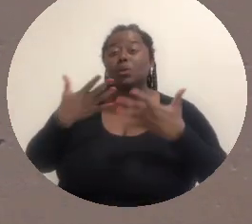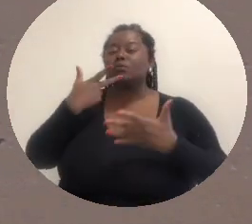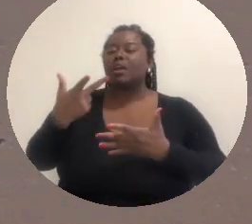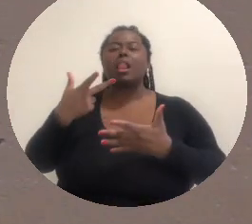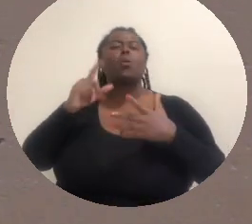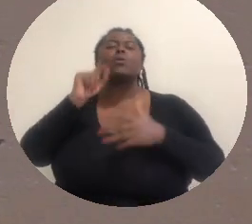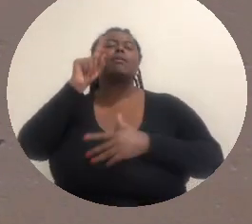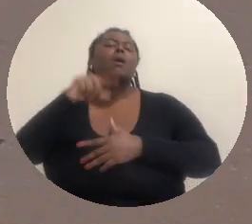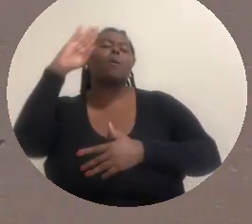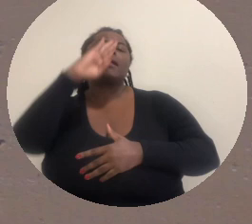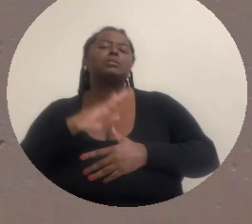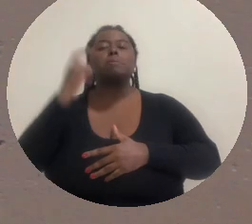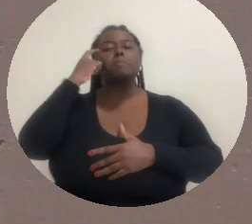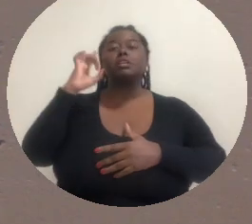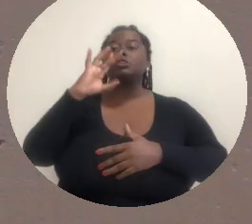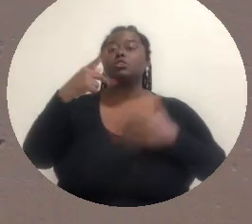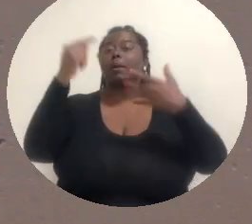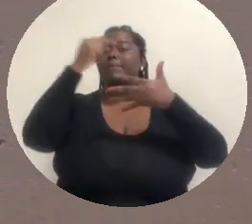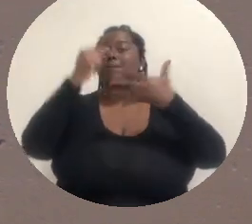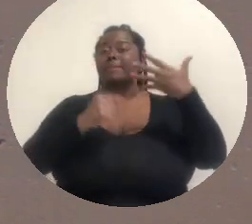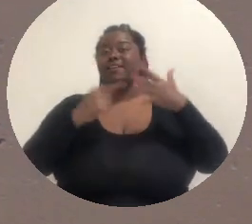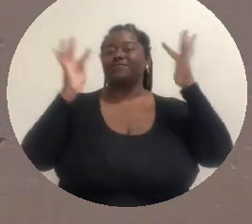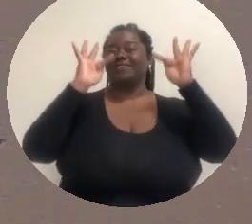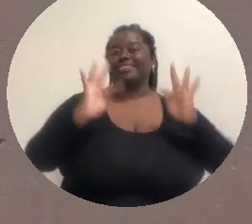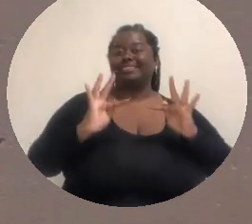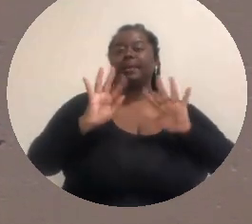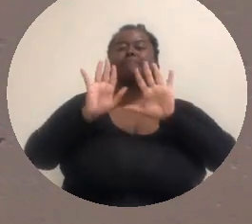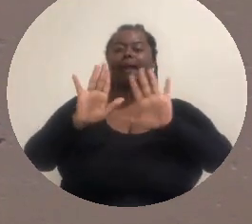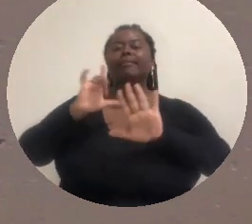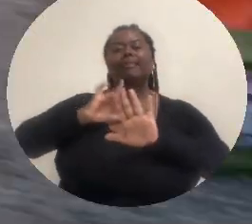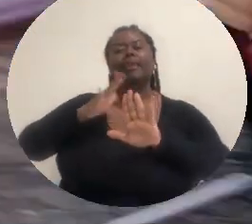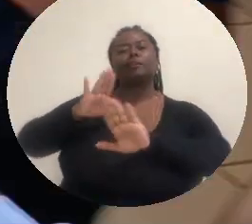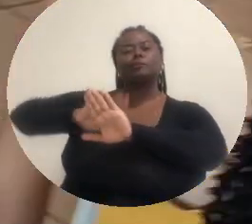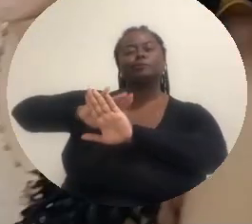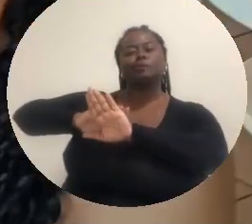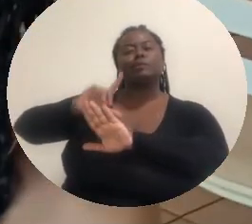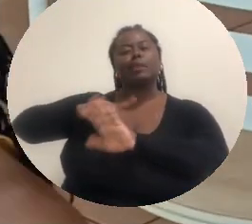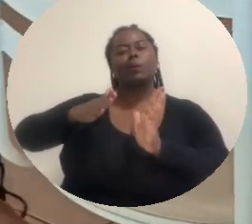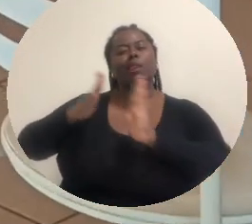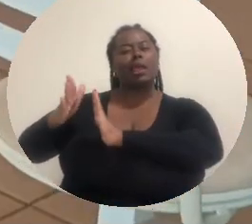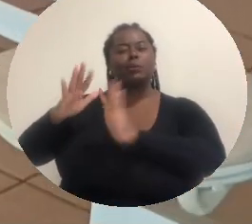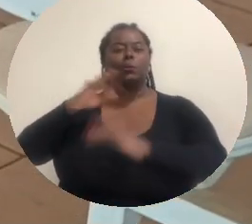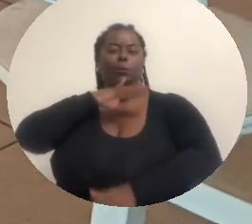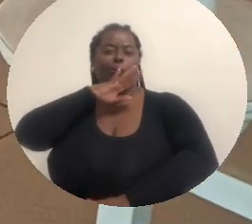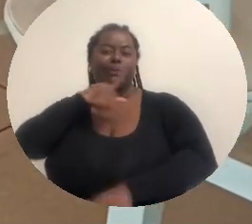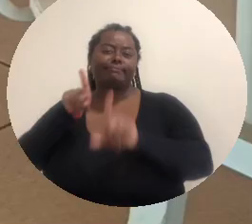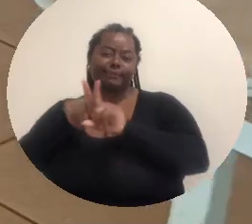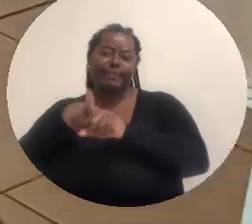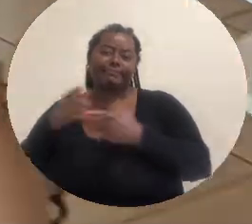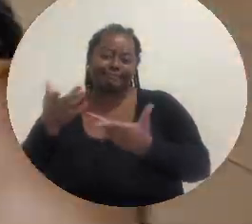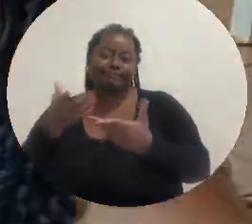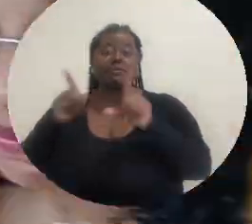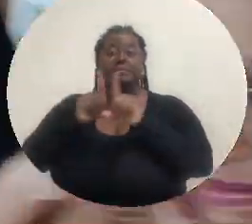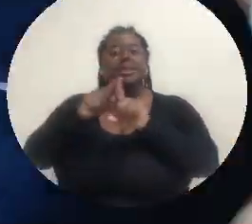felicidades, mas ainda tem um lado ruim na nossa história, por assim dizer. E eu acho que eu quis passar um pouco dessas relações